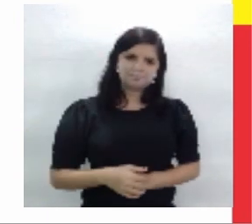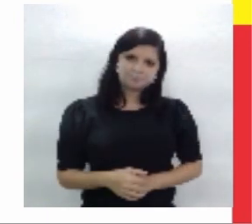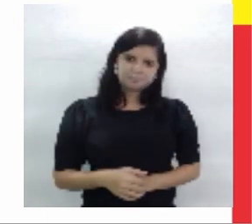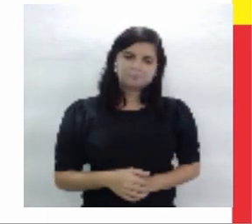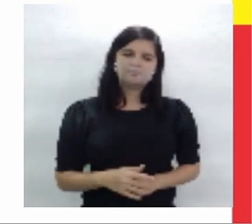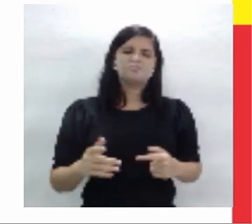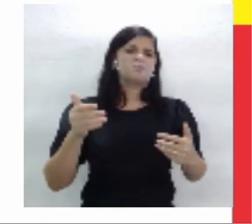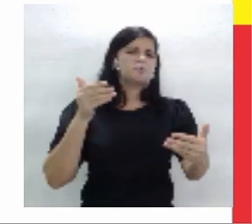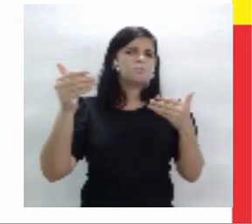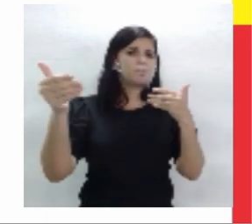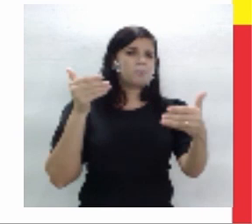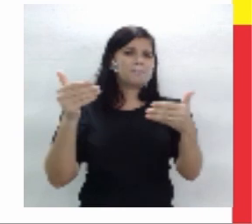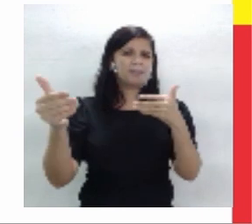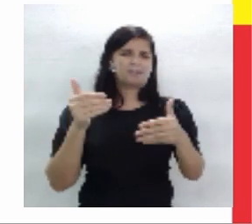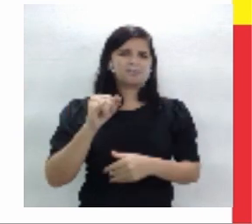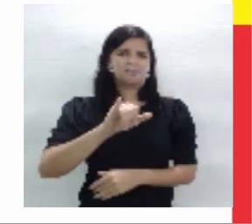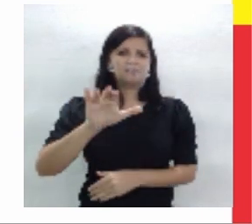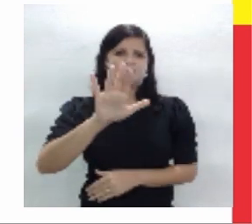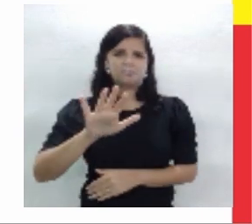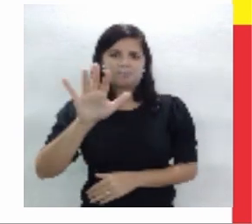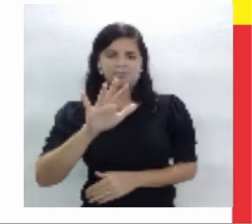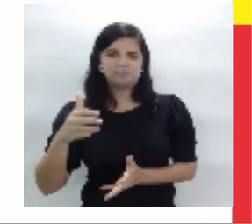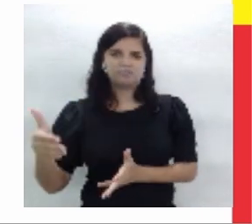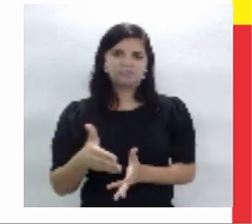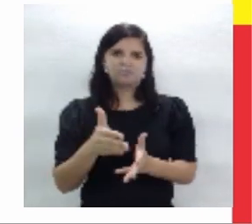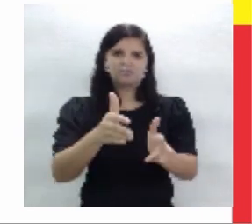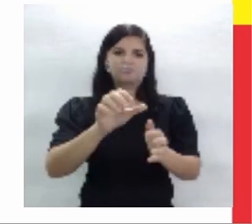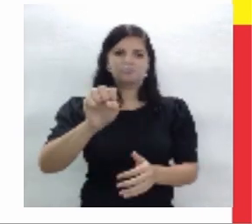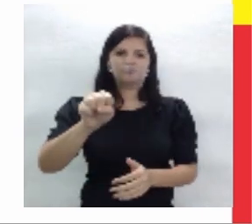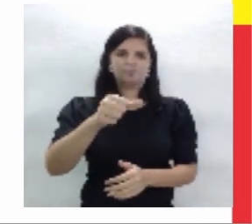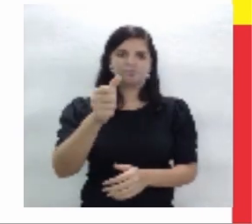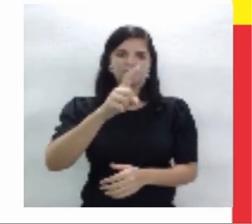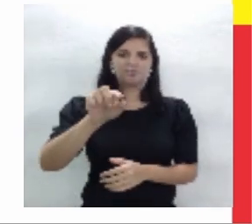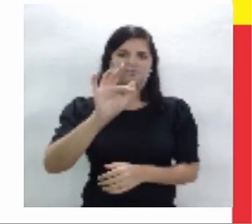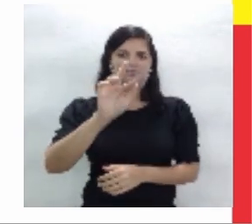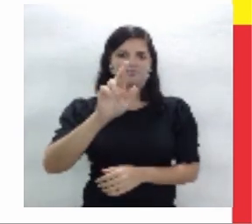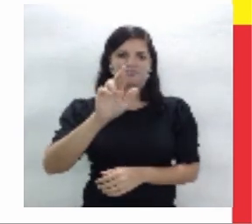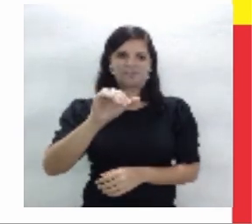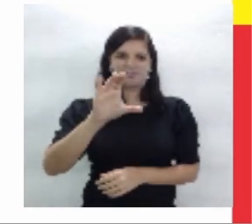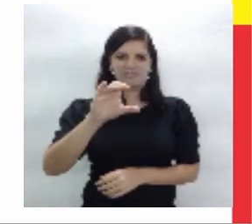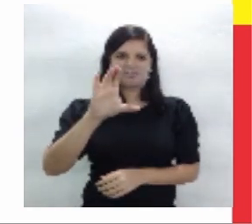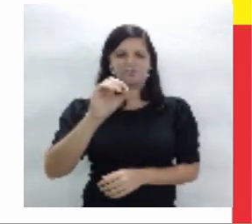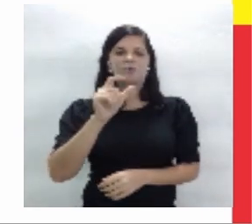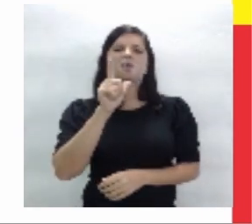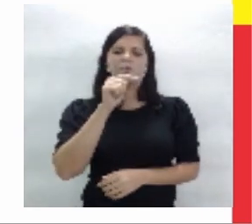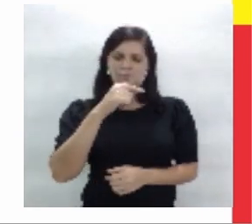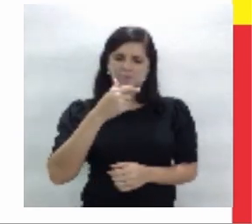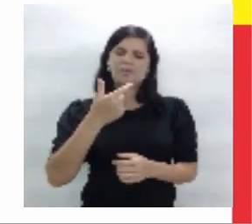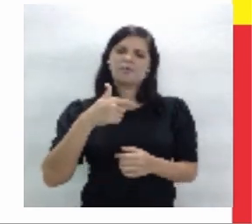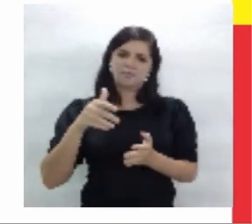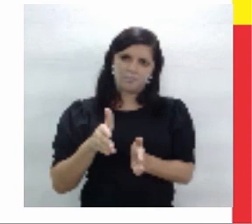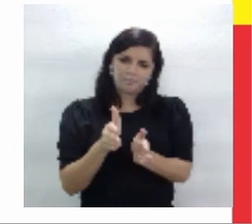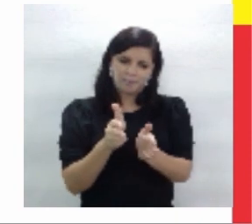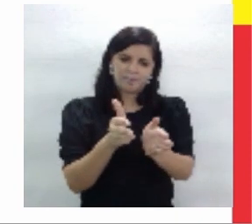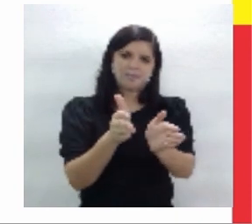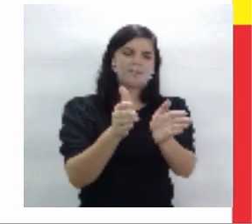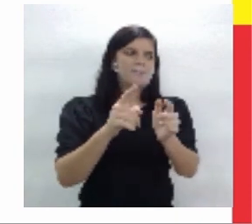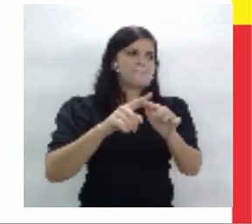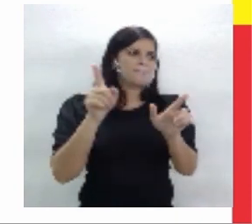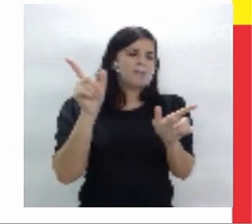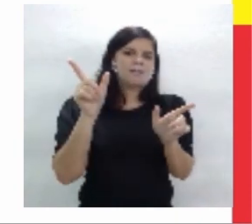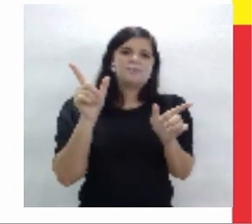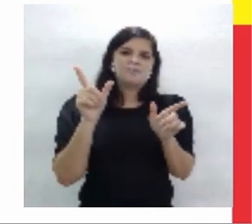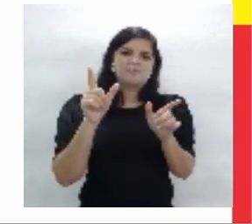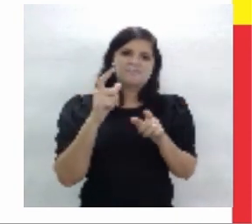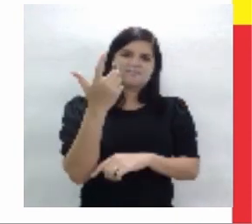fazer uma comparação dessa imagem agora do São Francisco, vocês observam a quantidade de água, mas já há uma diminuição